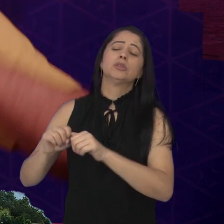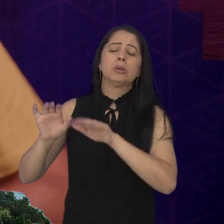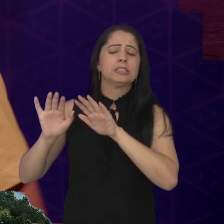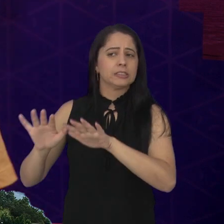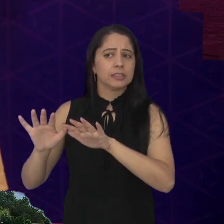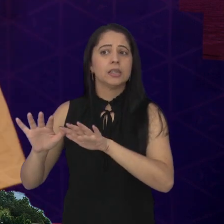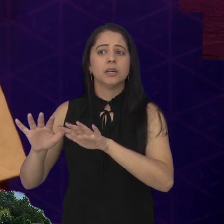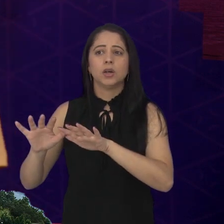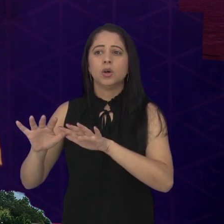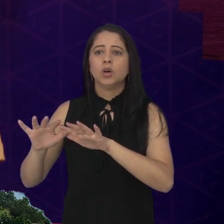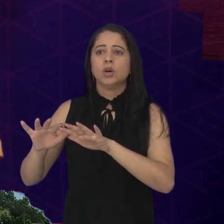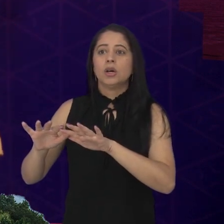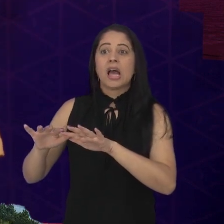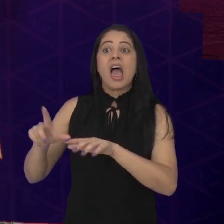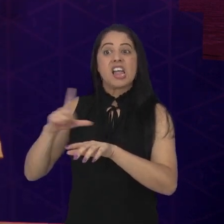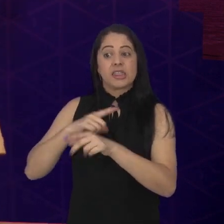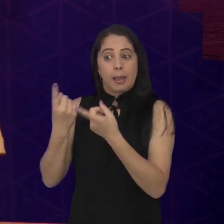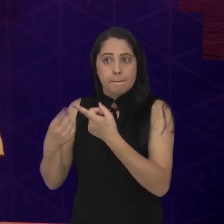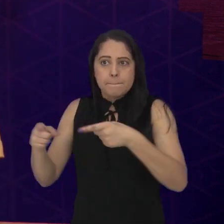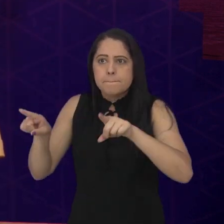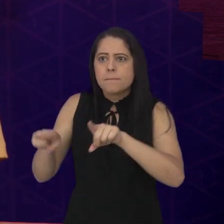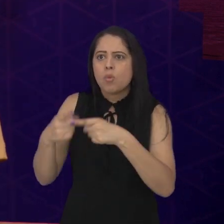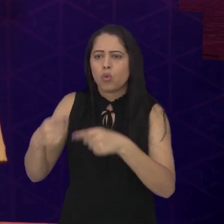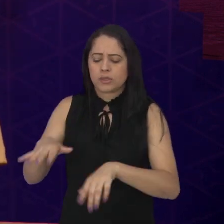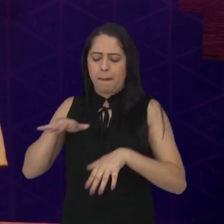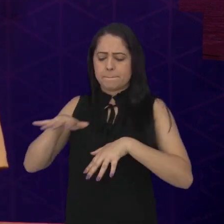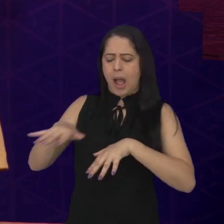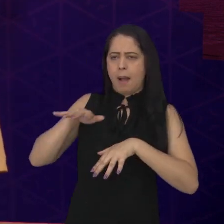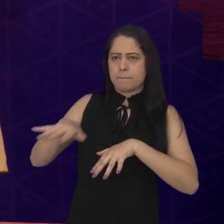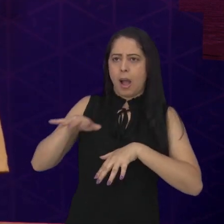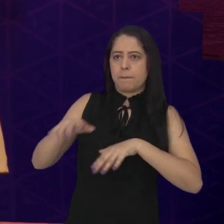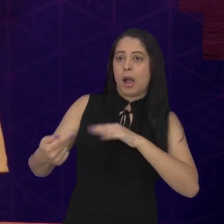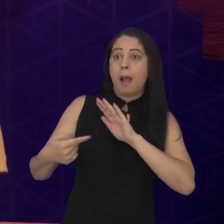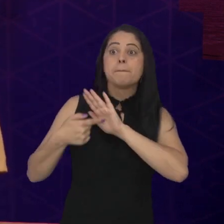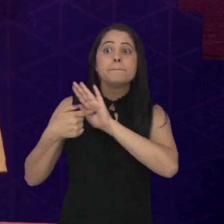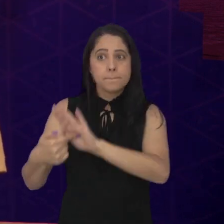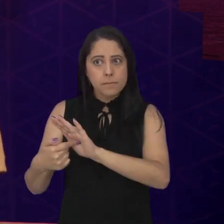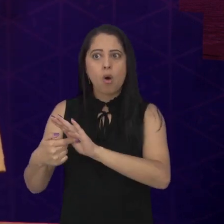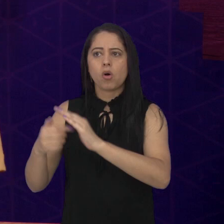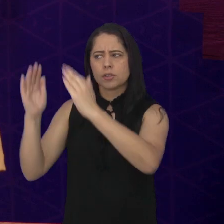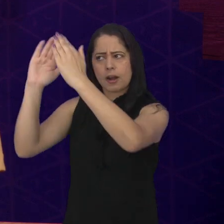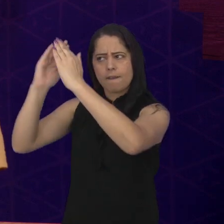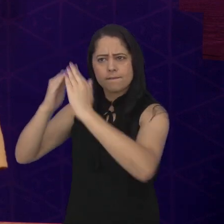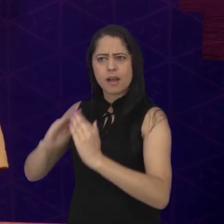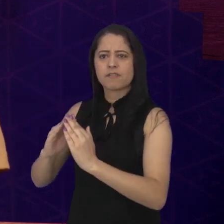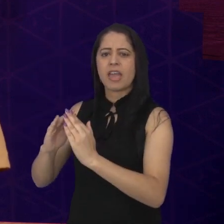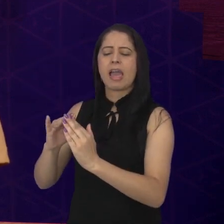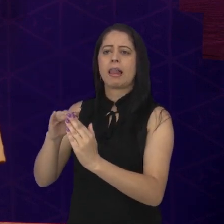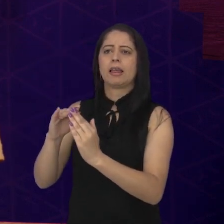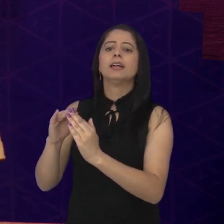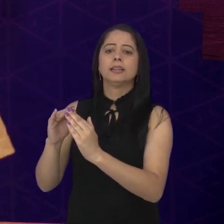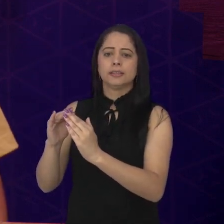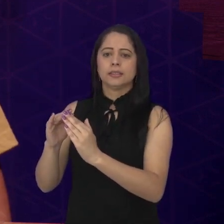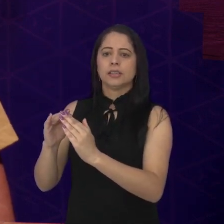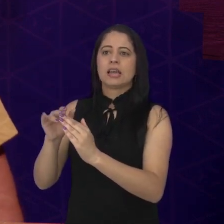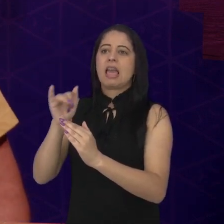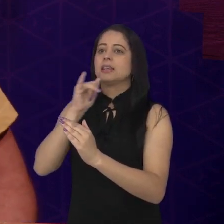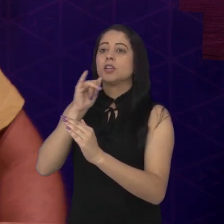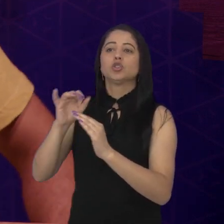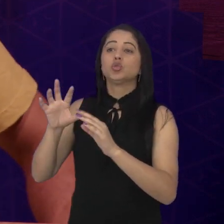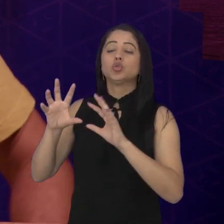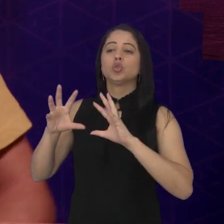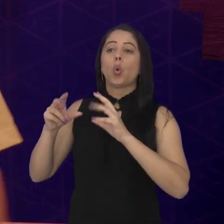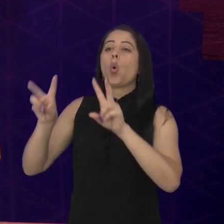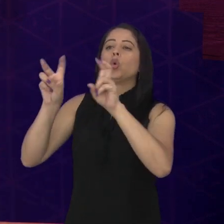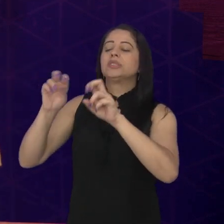beira de um precipício, assim, né? Tem muitas músicas de rap que falam sobre isso, sobre subir